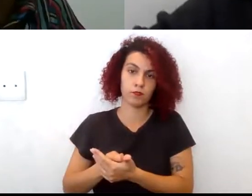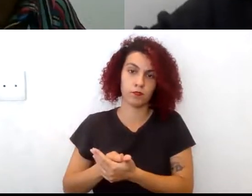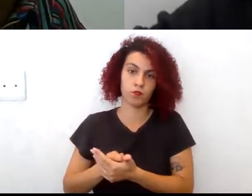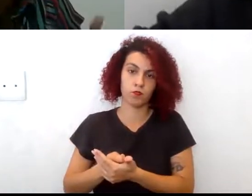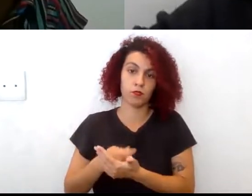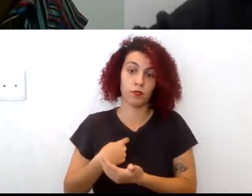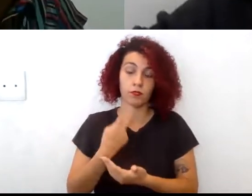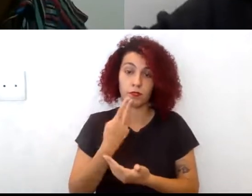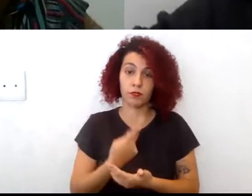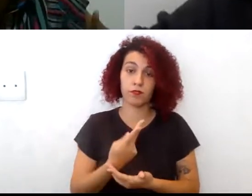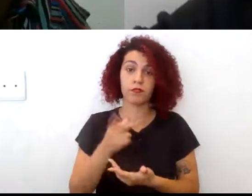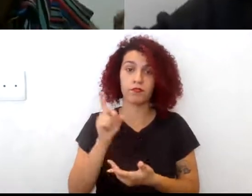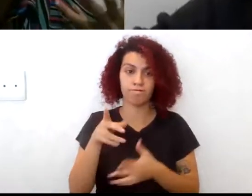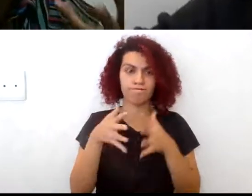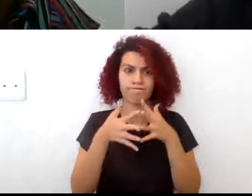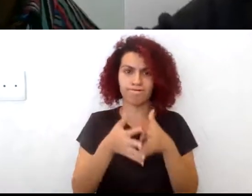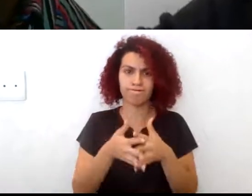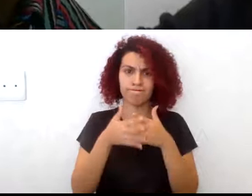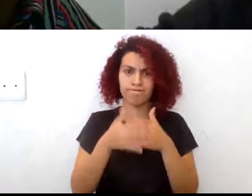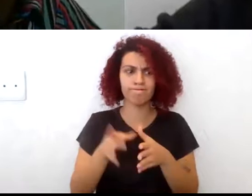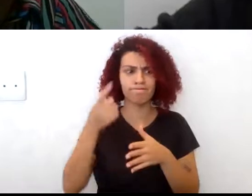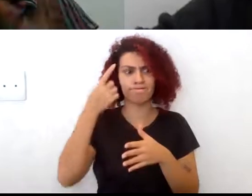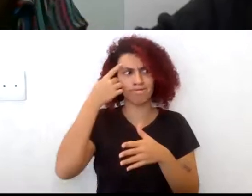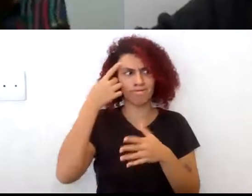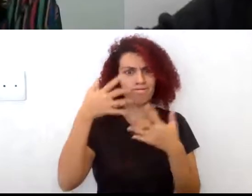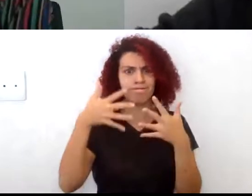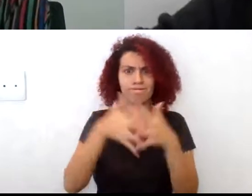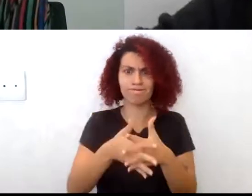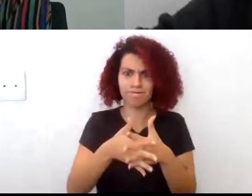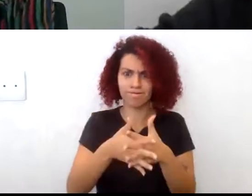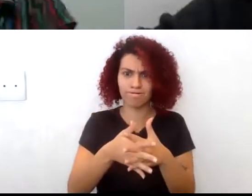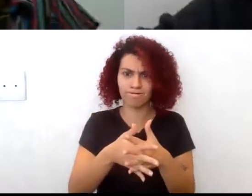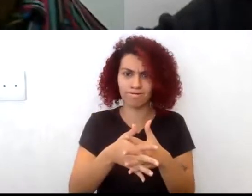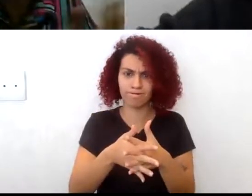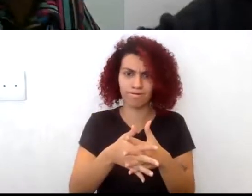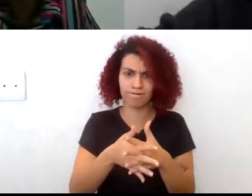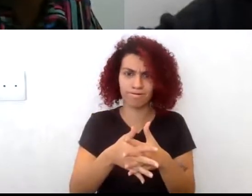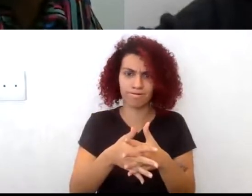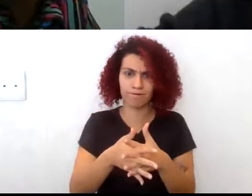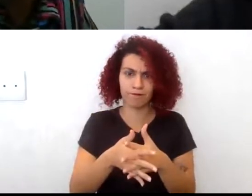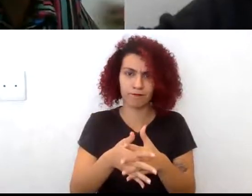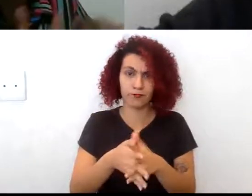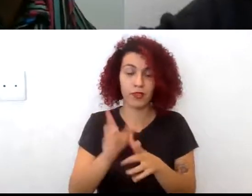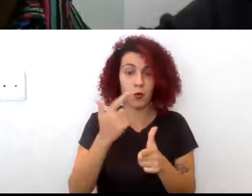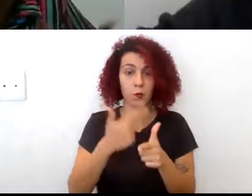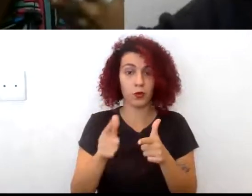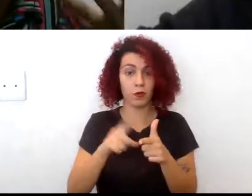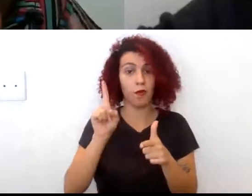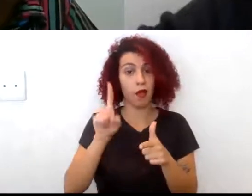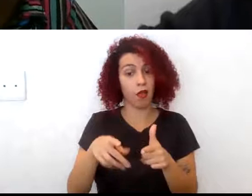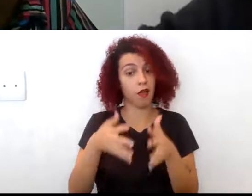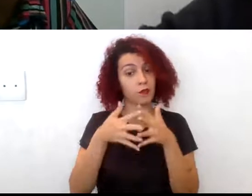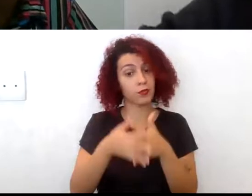complexidade da coisa que eu falei para vocês se não for complexo não resolve porque o problema é complexo então é a